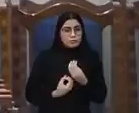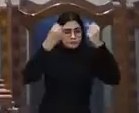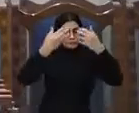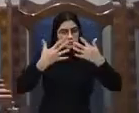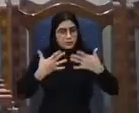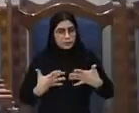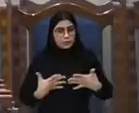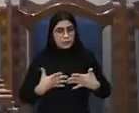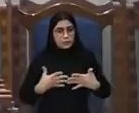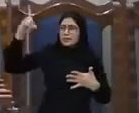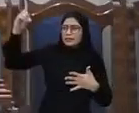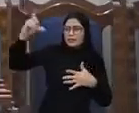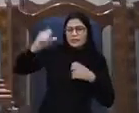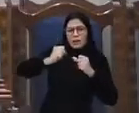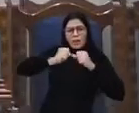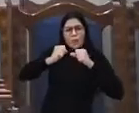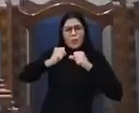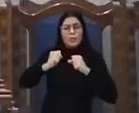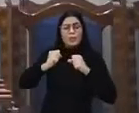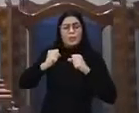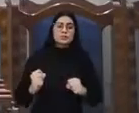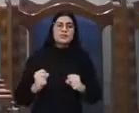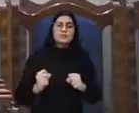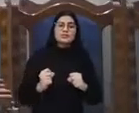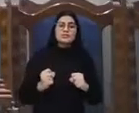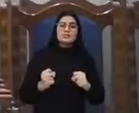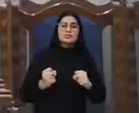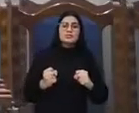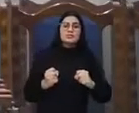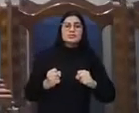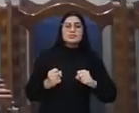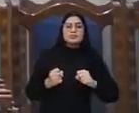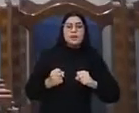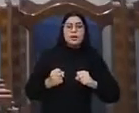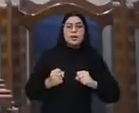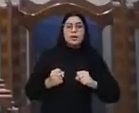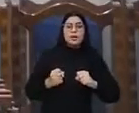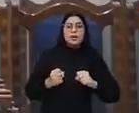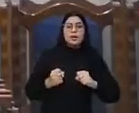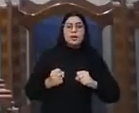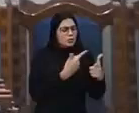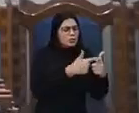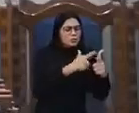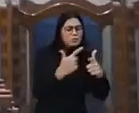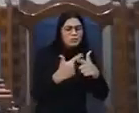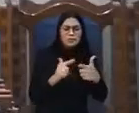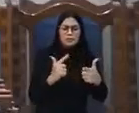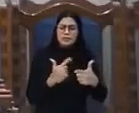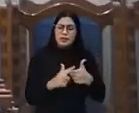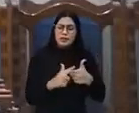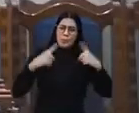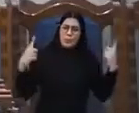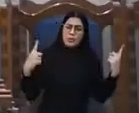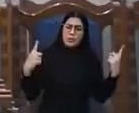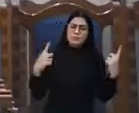na caverna, mesmo na cova, mas o crente ainda dorme tranquilo.